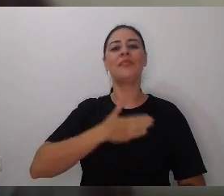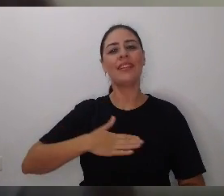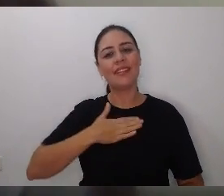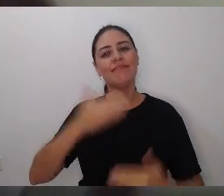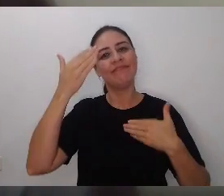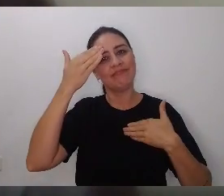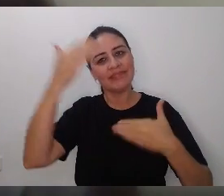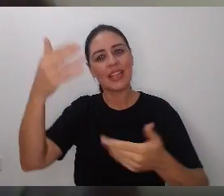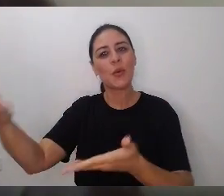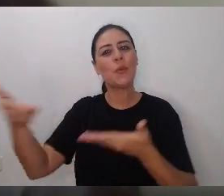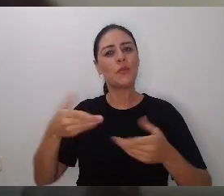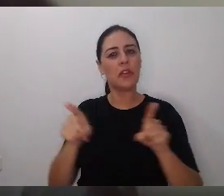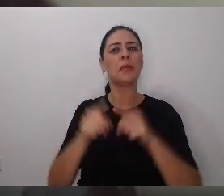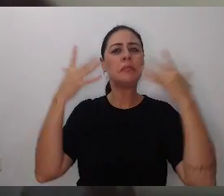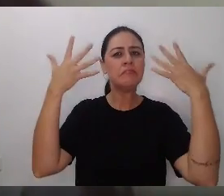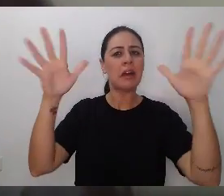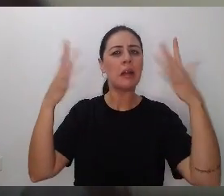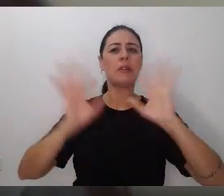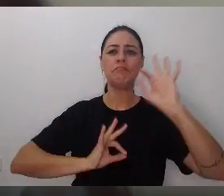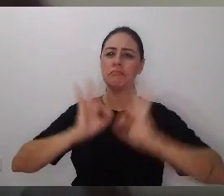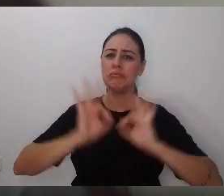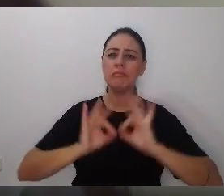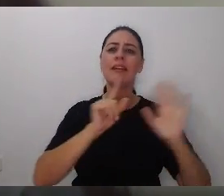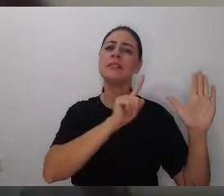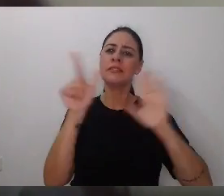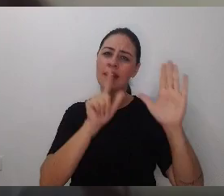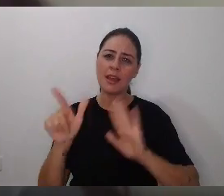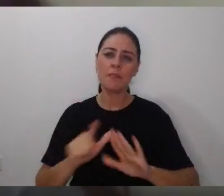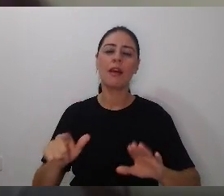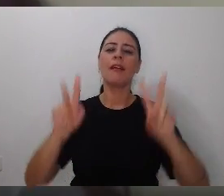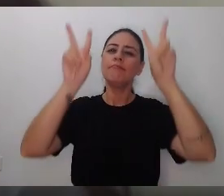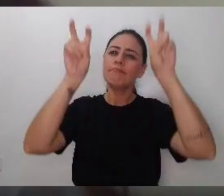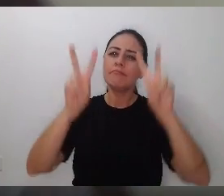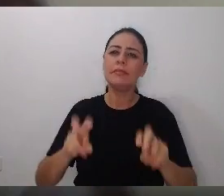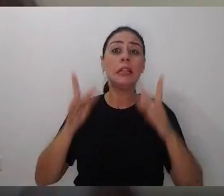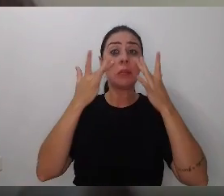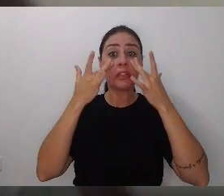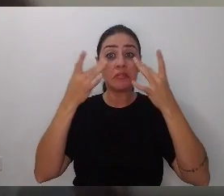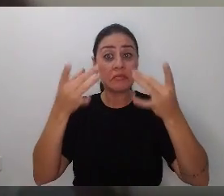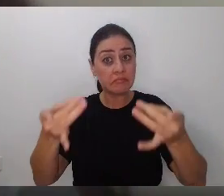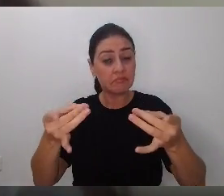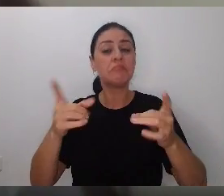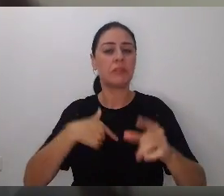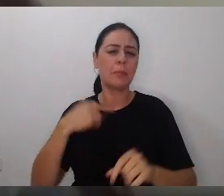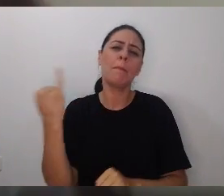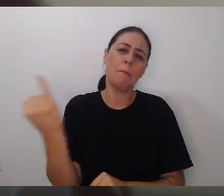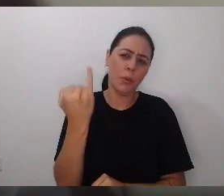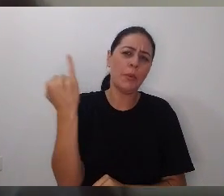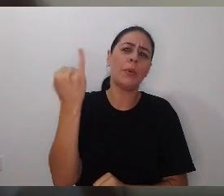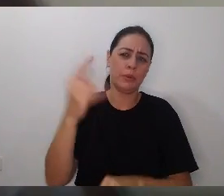Patrícia, agradecer pelo convite e parabenizar pela organização da semana. Os temas estão muito